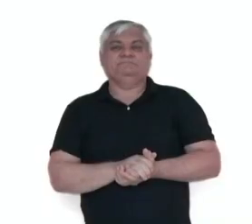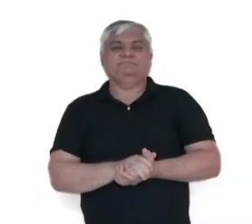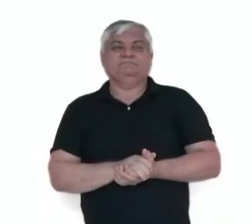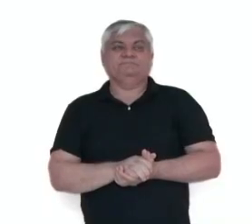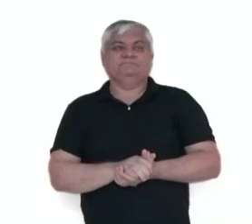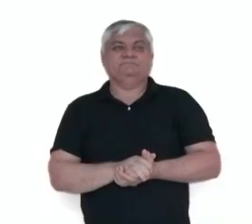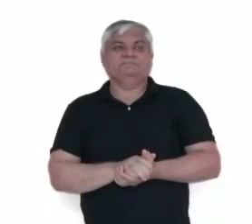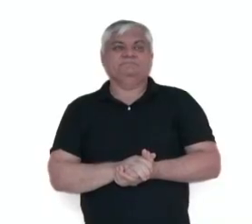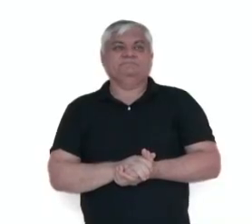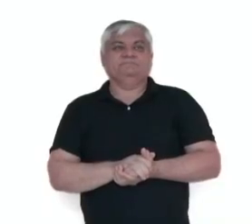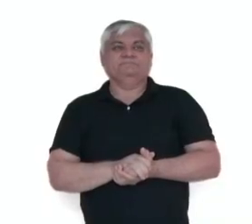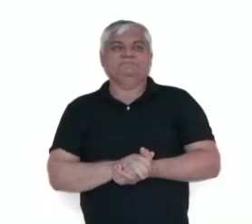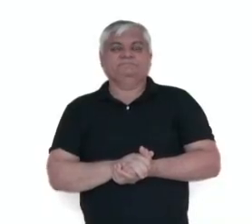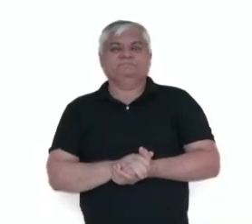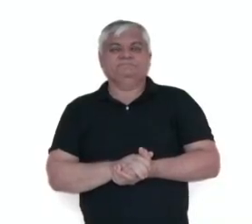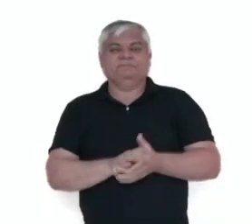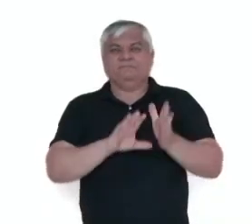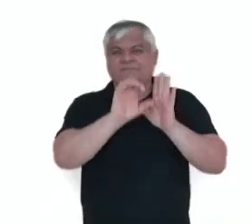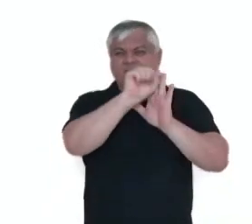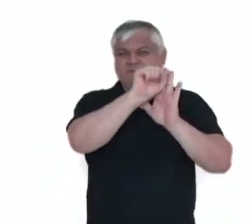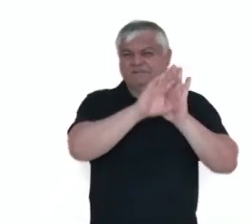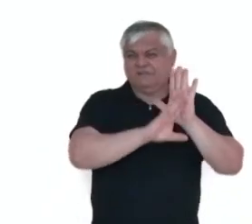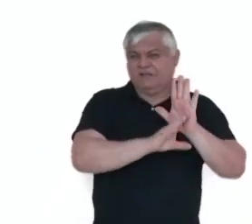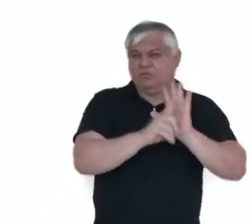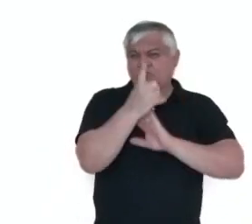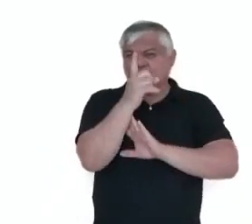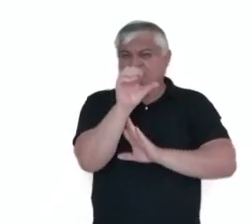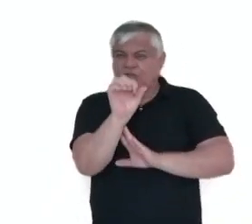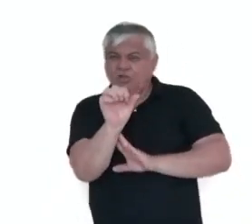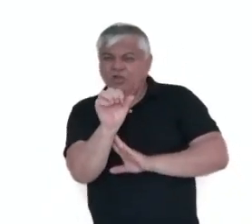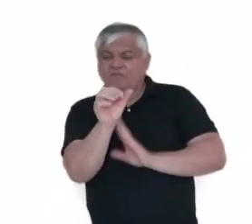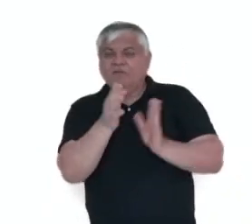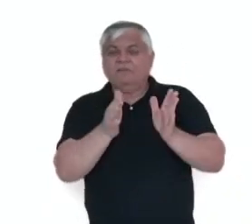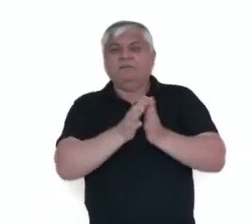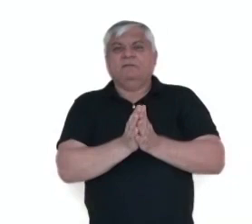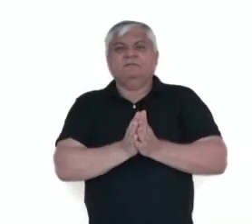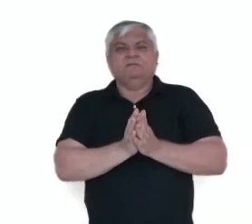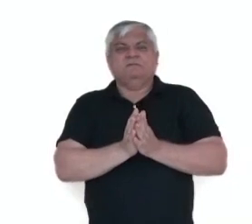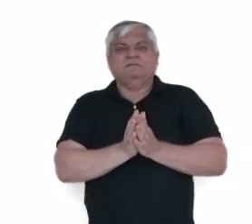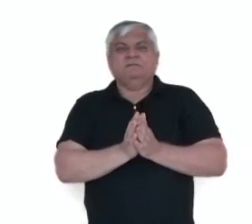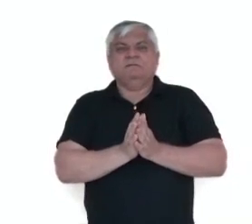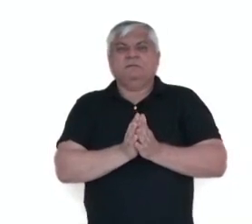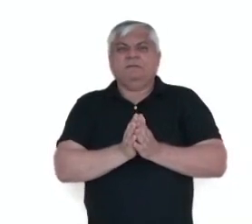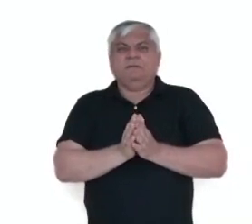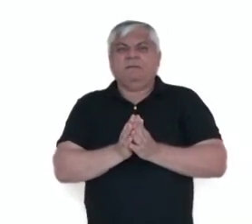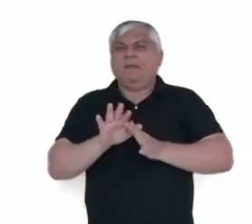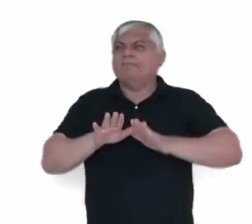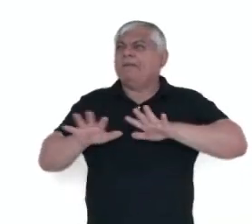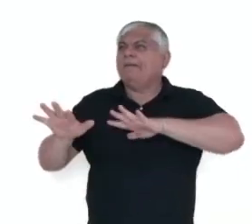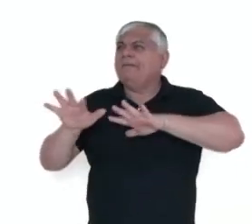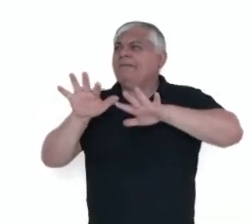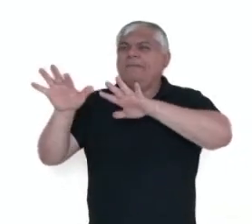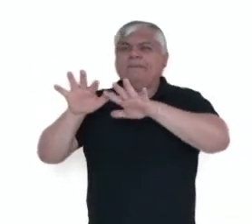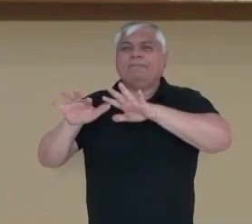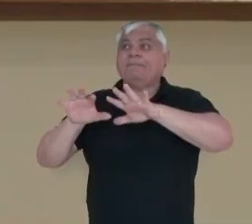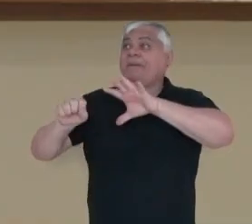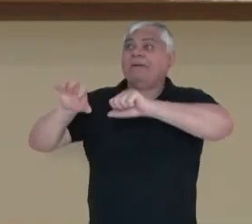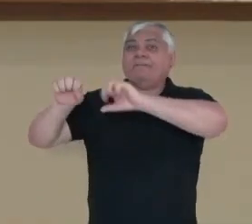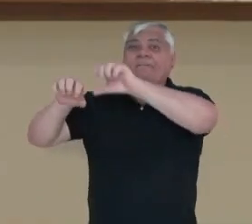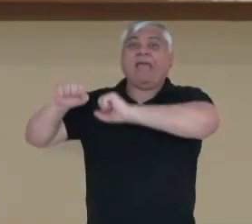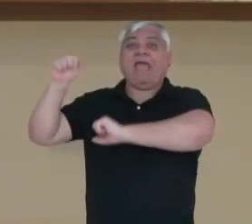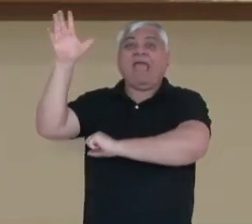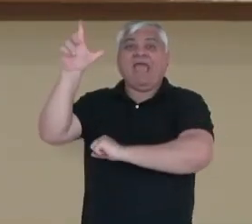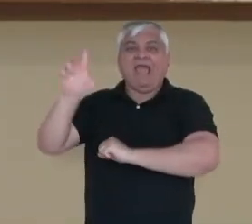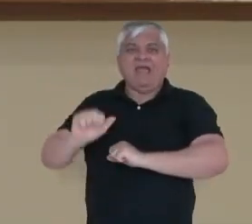Na penúltima década do século XIX, acelerou-se a corrida pela divisão da África. Isso quer dizer,